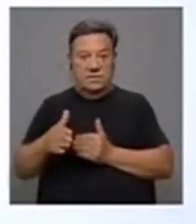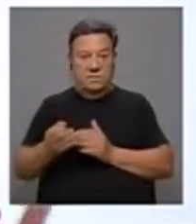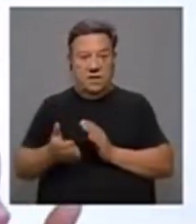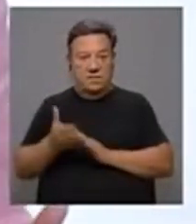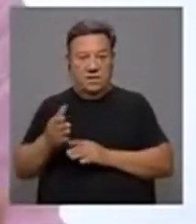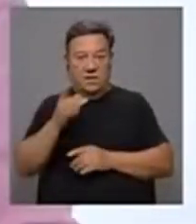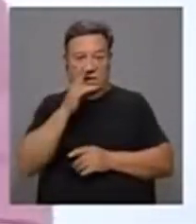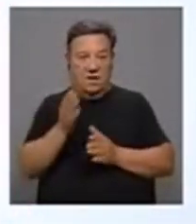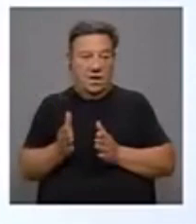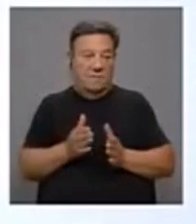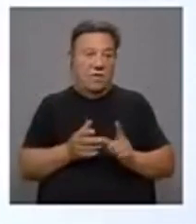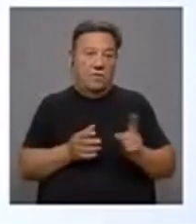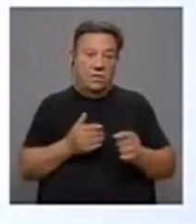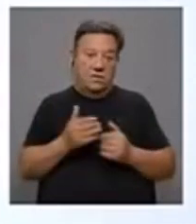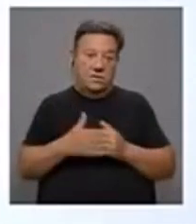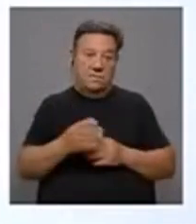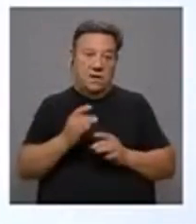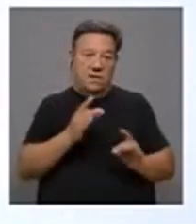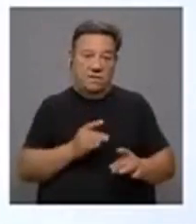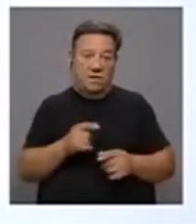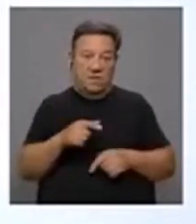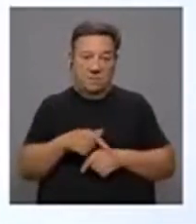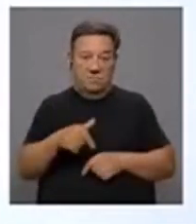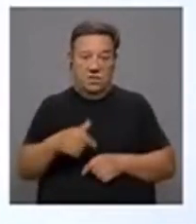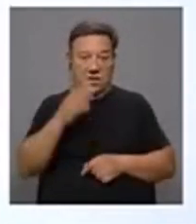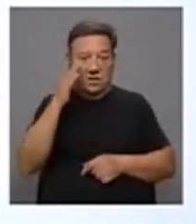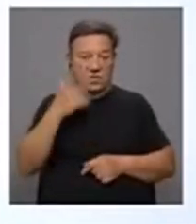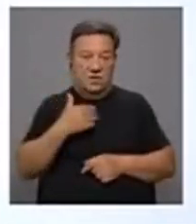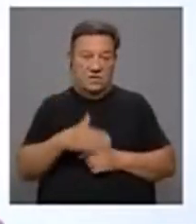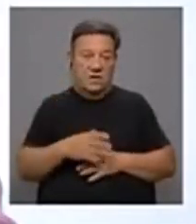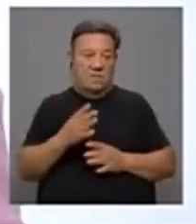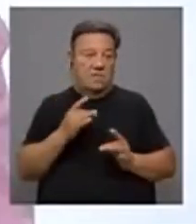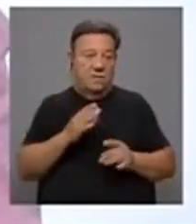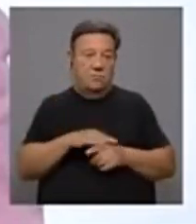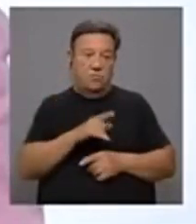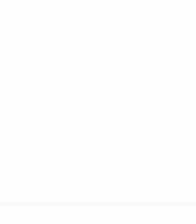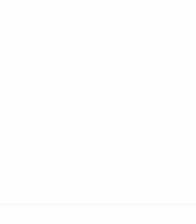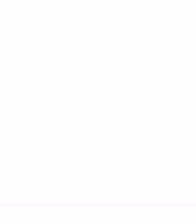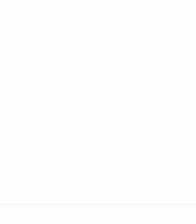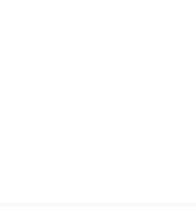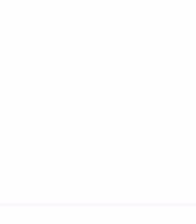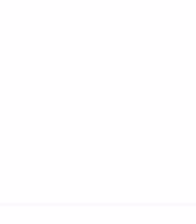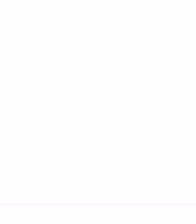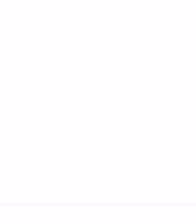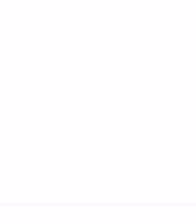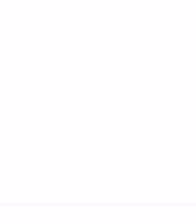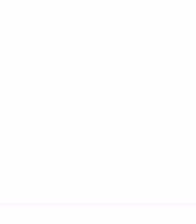formos por outros, saímos mais devagar. E neste momento acho que estamos a sair mais devagar por culpa da incompetência do Governo.